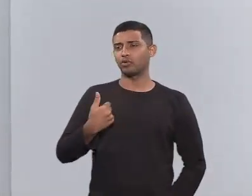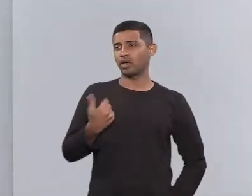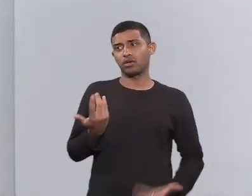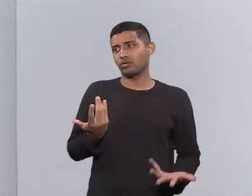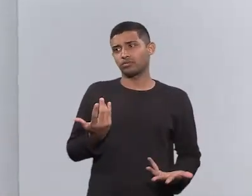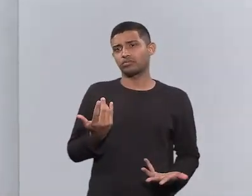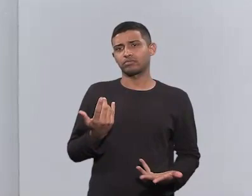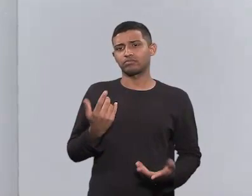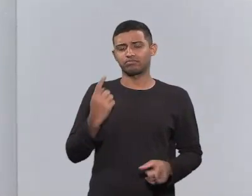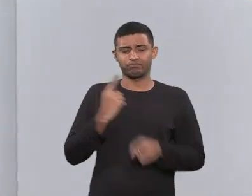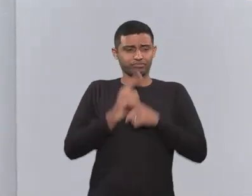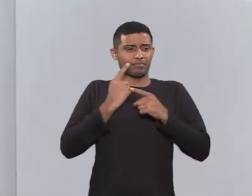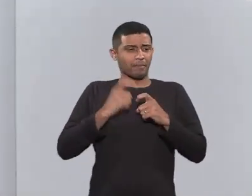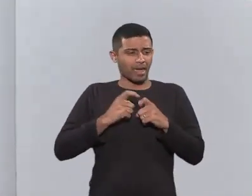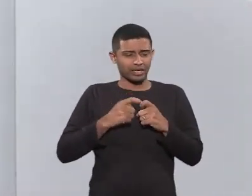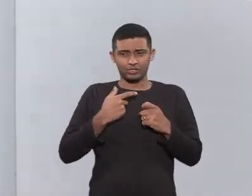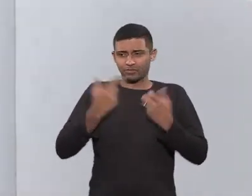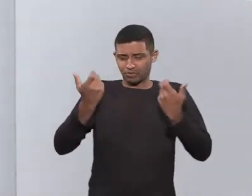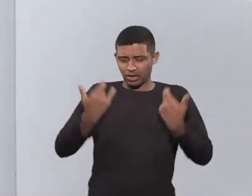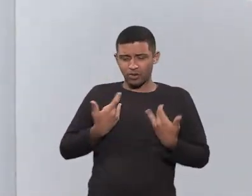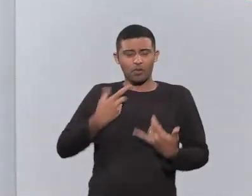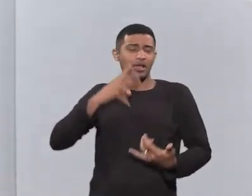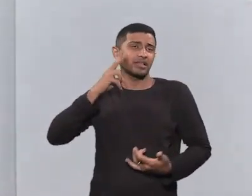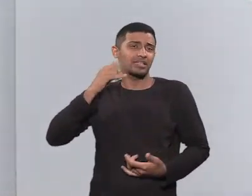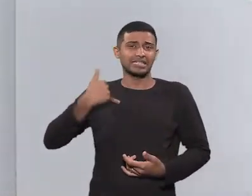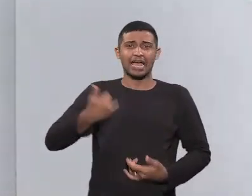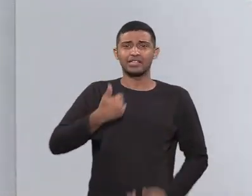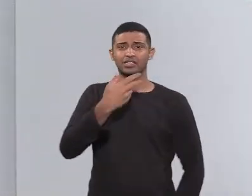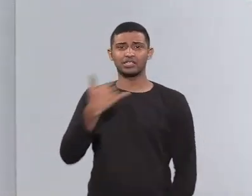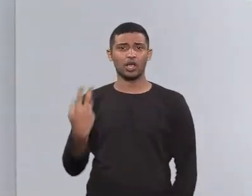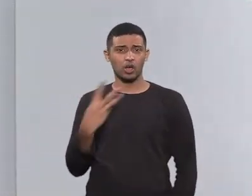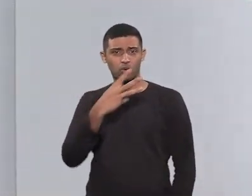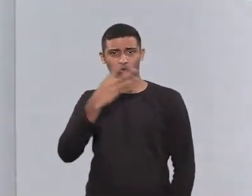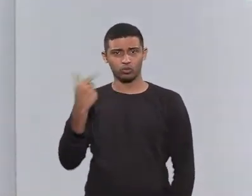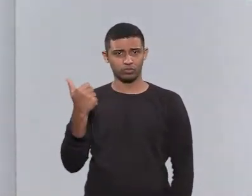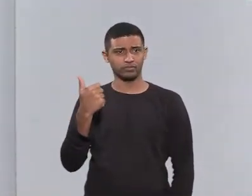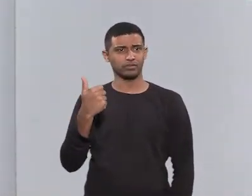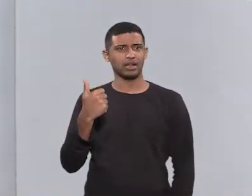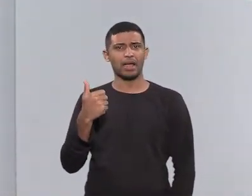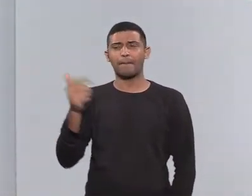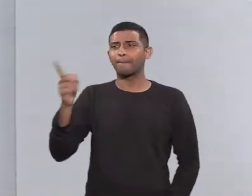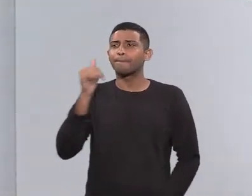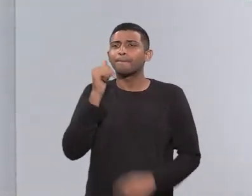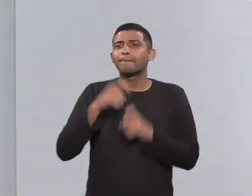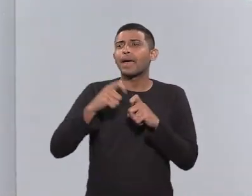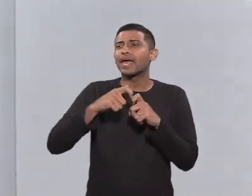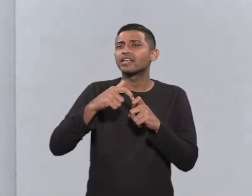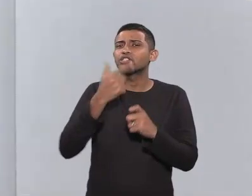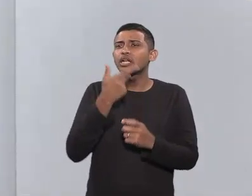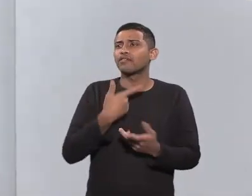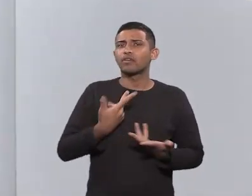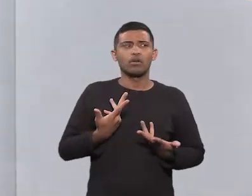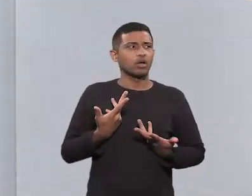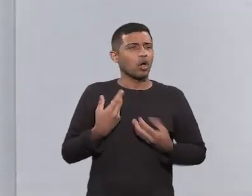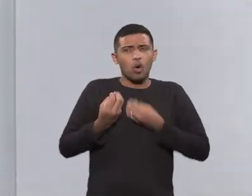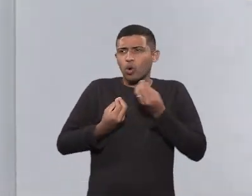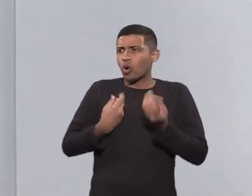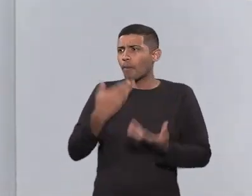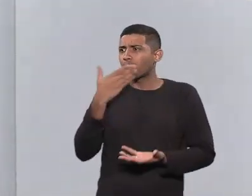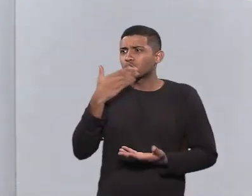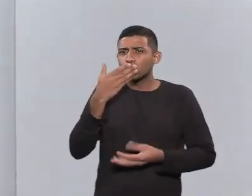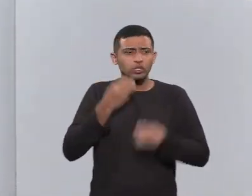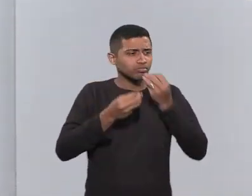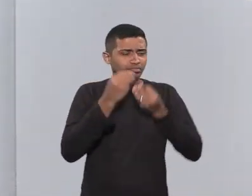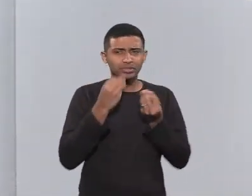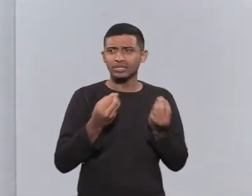fui diagnosticada com 31 anos. Eu não sabia nada de diabetes. Na verdade, quando eu ouvi o diagnóstico da minha médica, como assim? Eu não gosto de doce, eu não